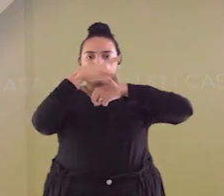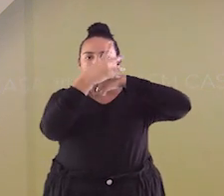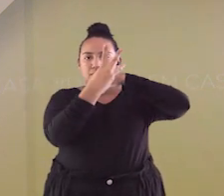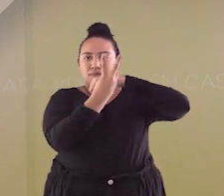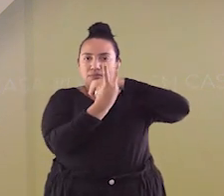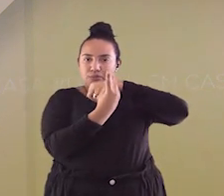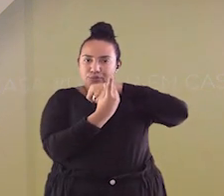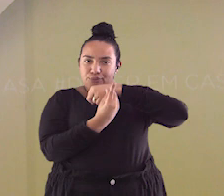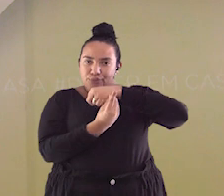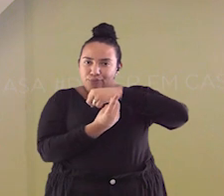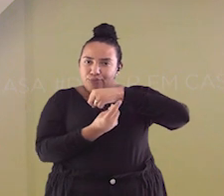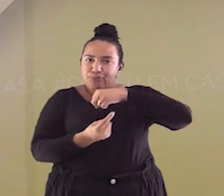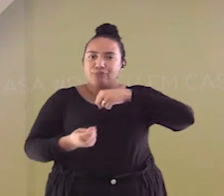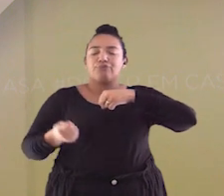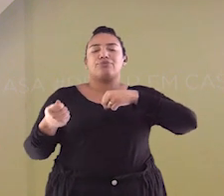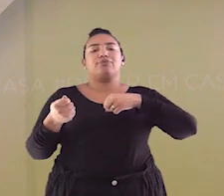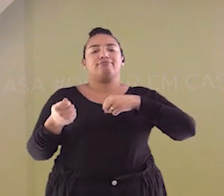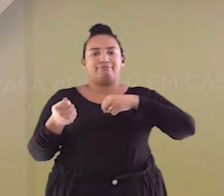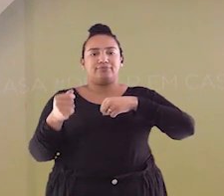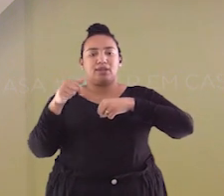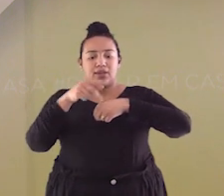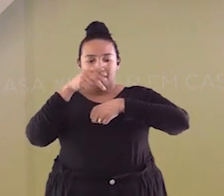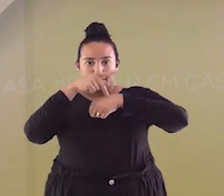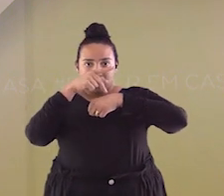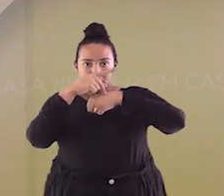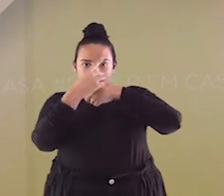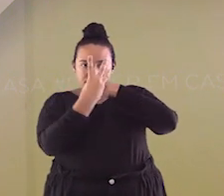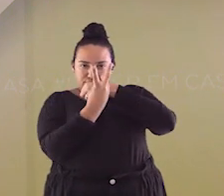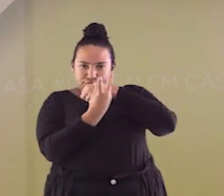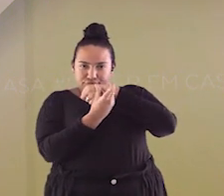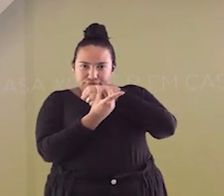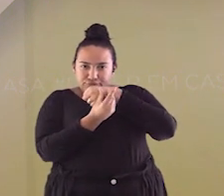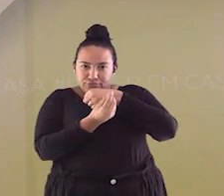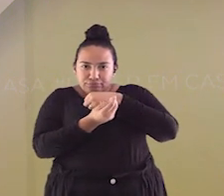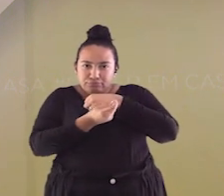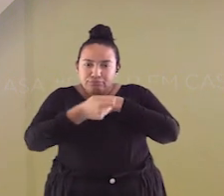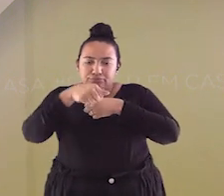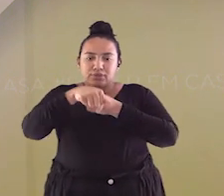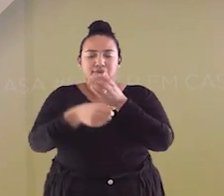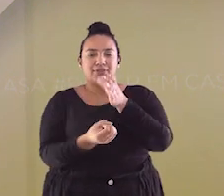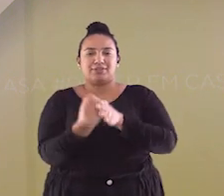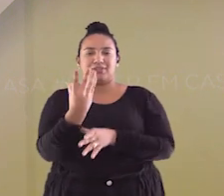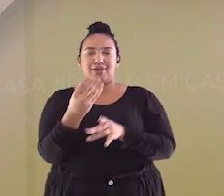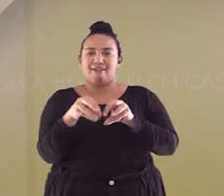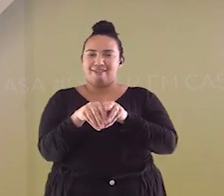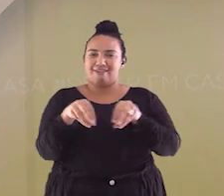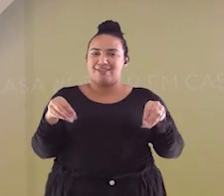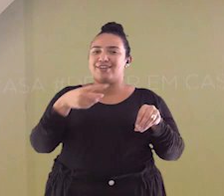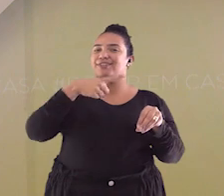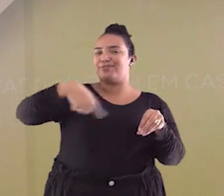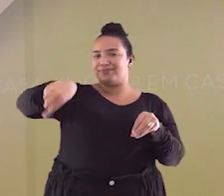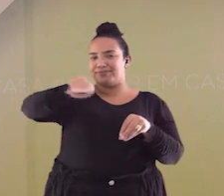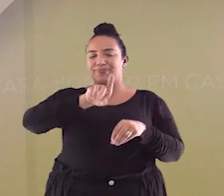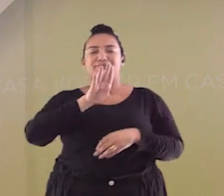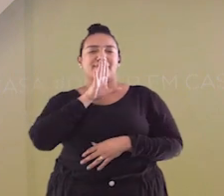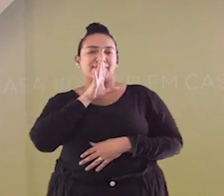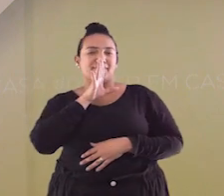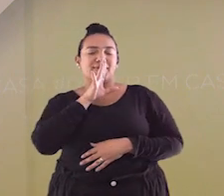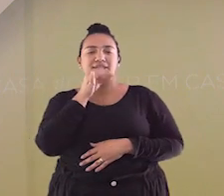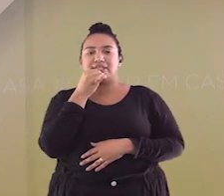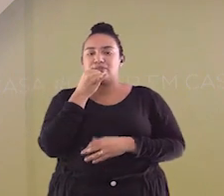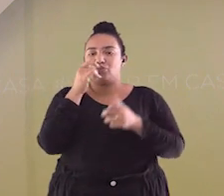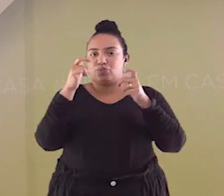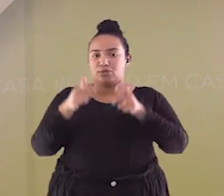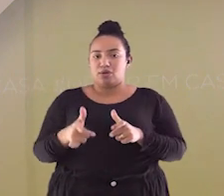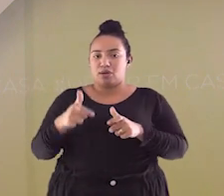degradando, ou seja, quebrando, né? E esses pedaços de rocha vão formando o solo que nós conhecemos, que é o local